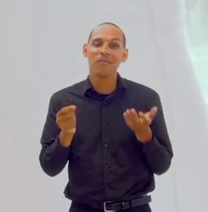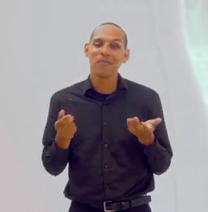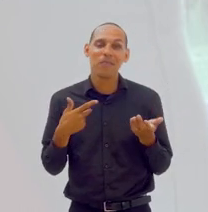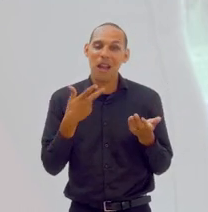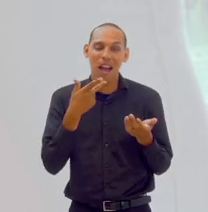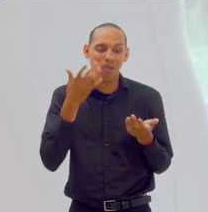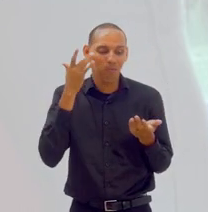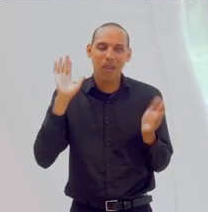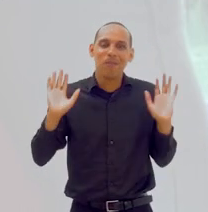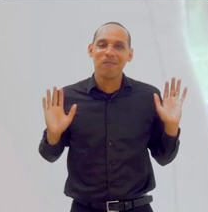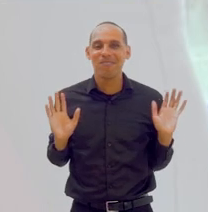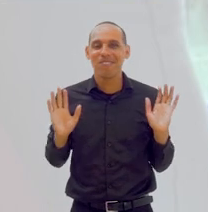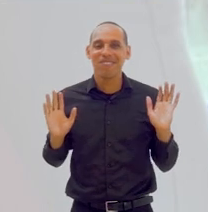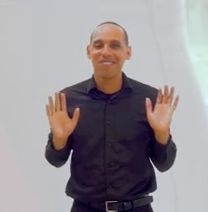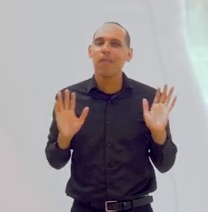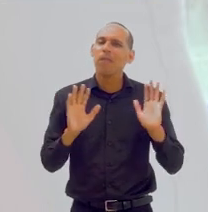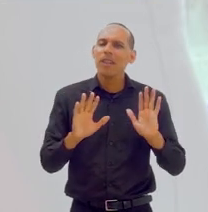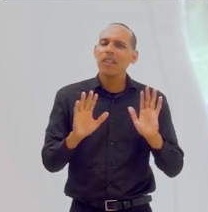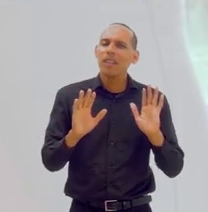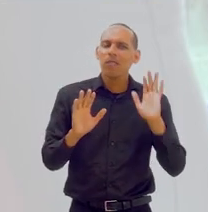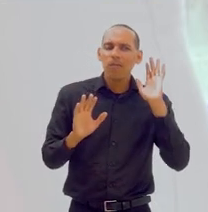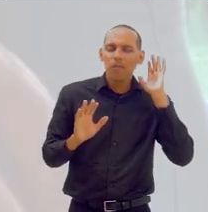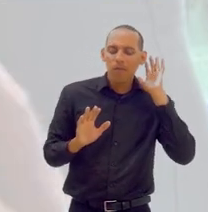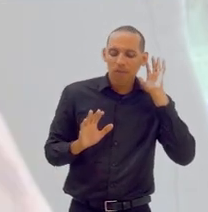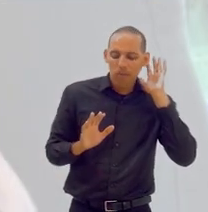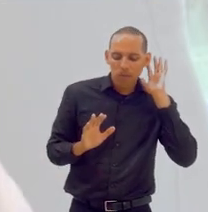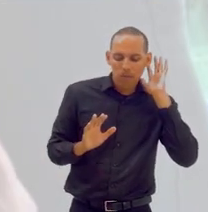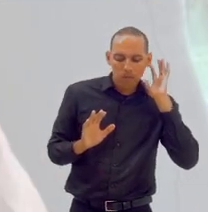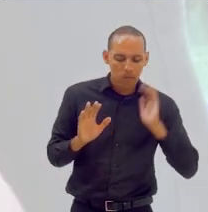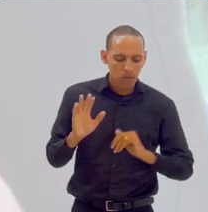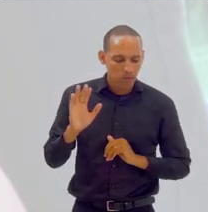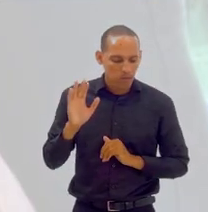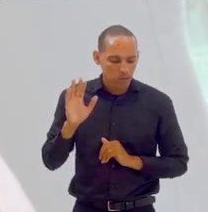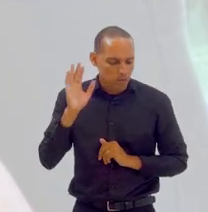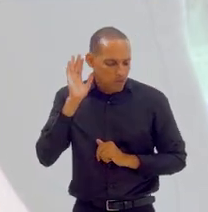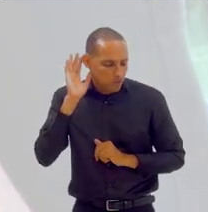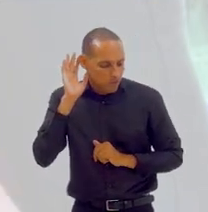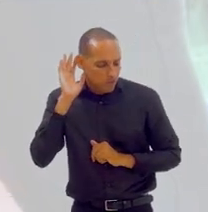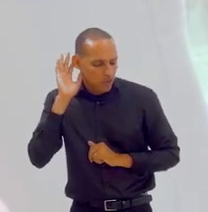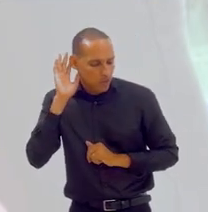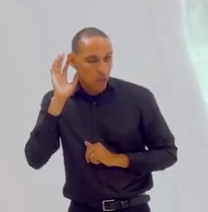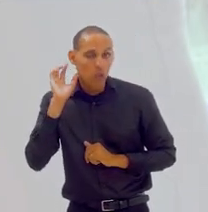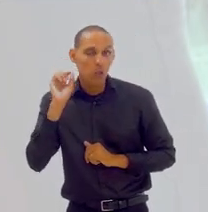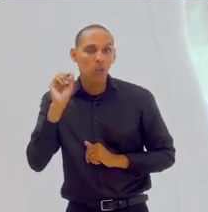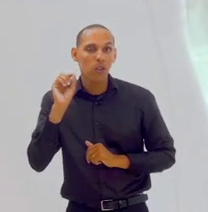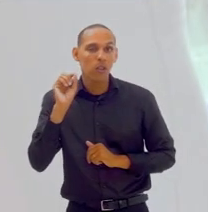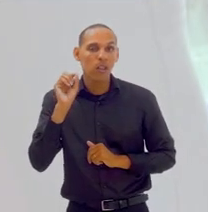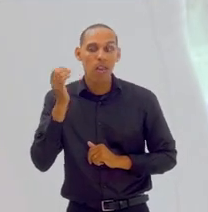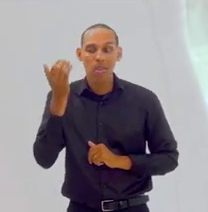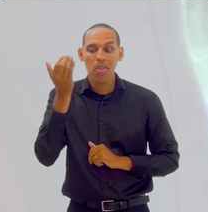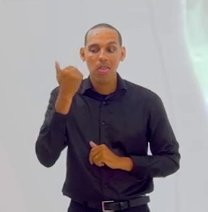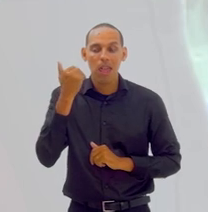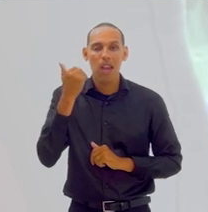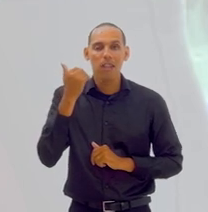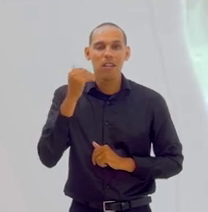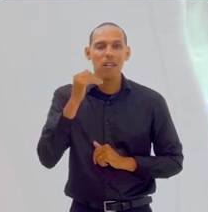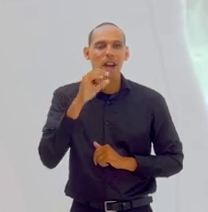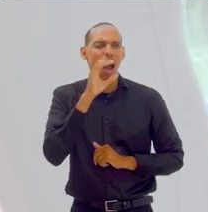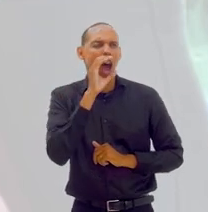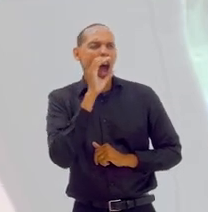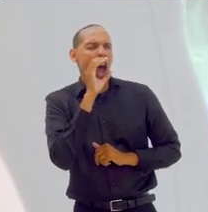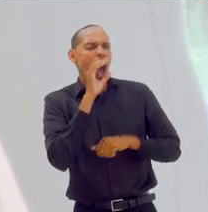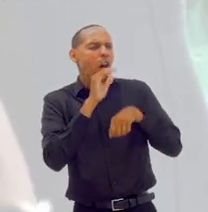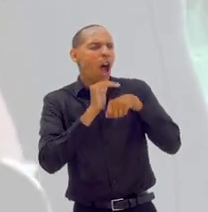Eu não sei, eu diria, eu não sei. Mas procurem ouvir o chamado interior.